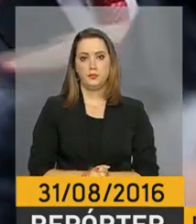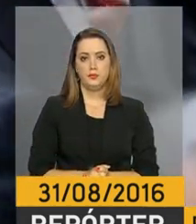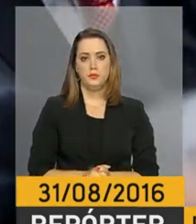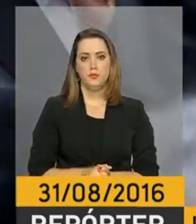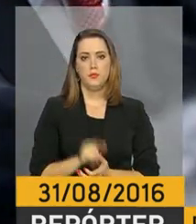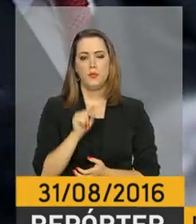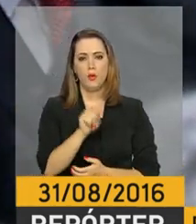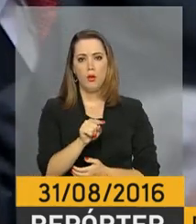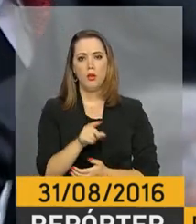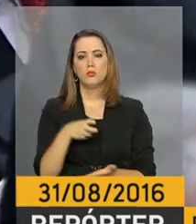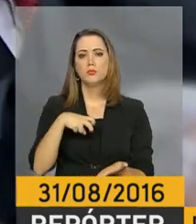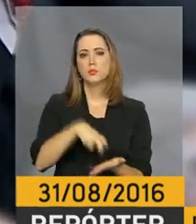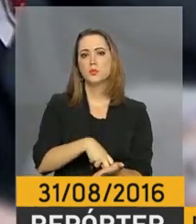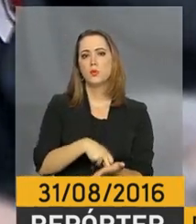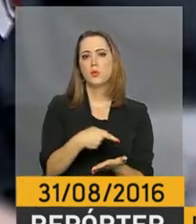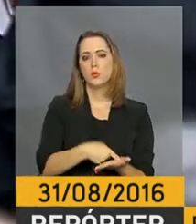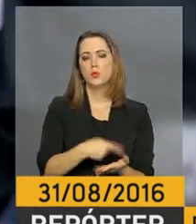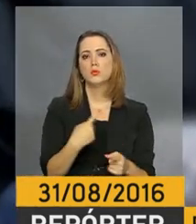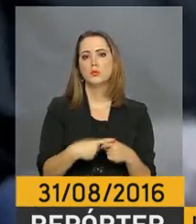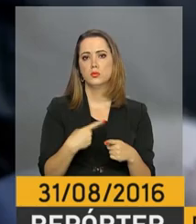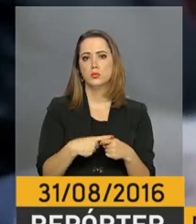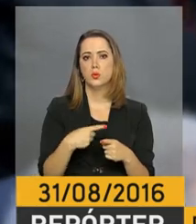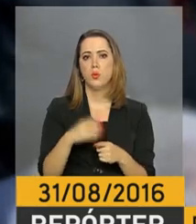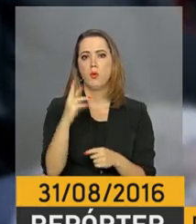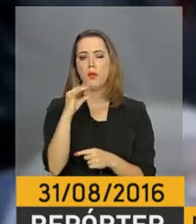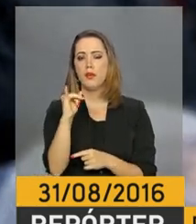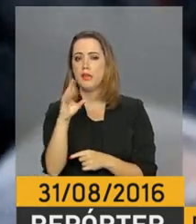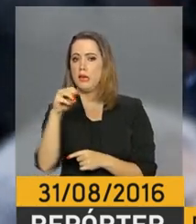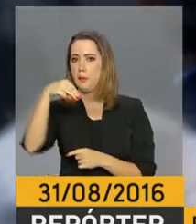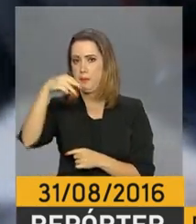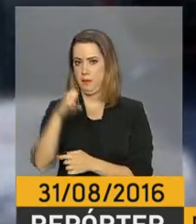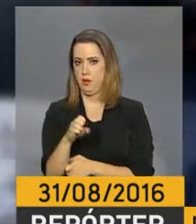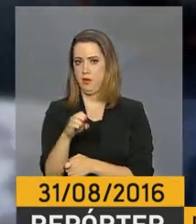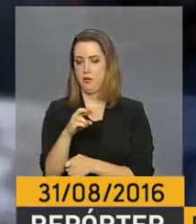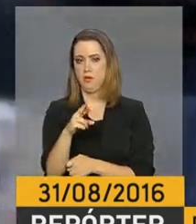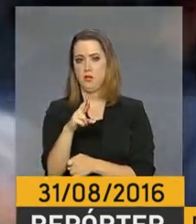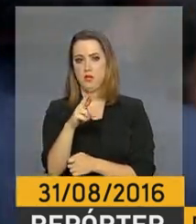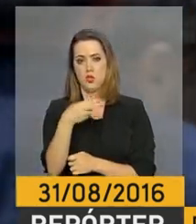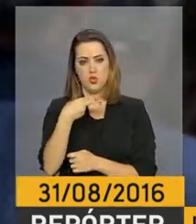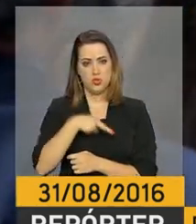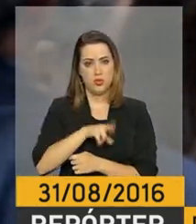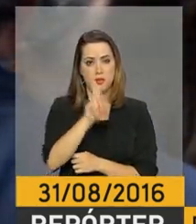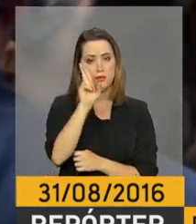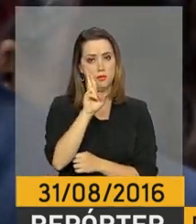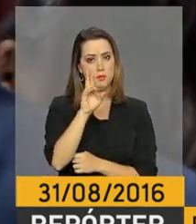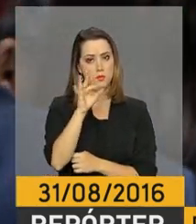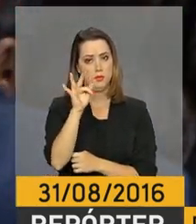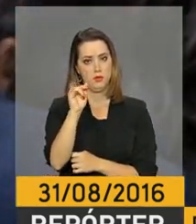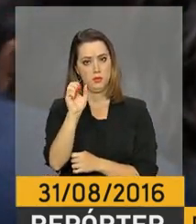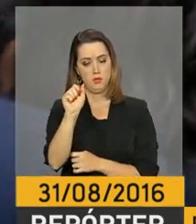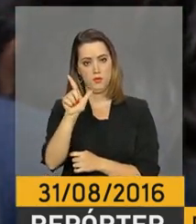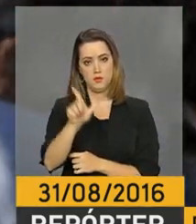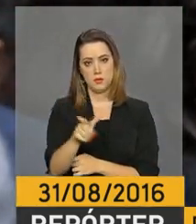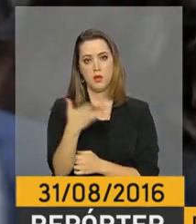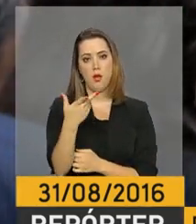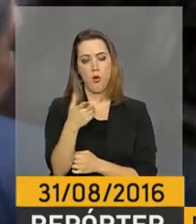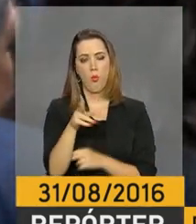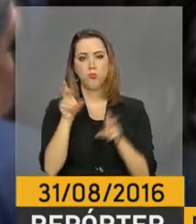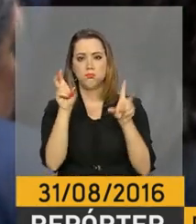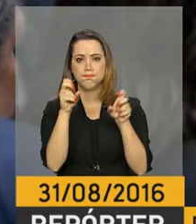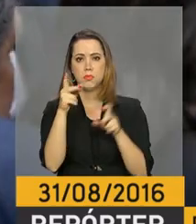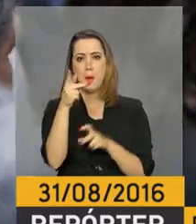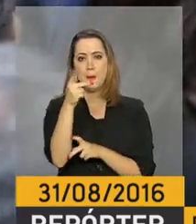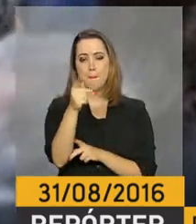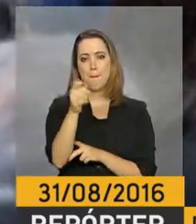Ela foi condenada sob a acusação de ter cometido crimes de responsabilidade fiscal, as chamadas pedaladas fiscais